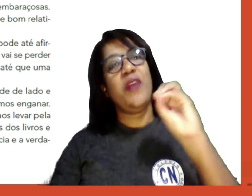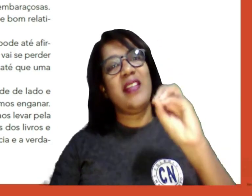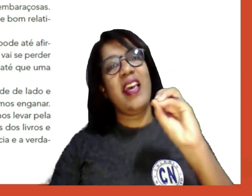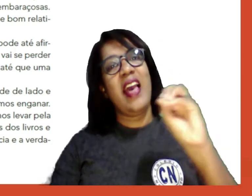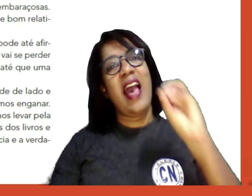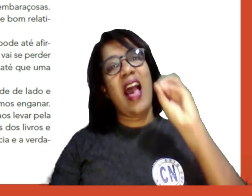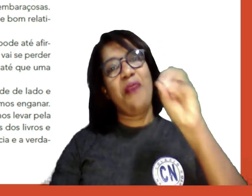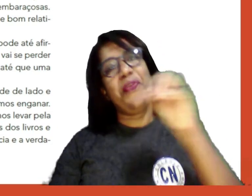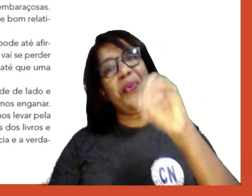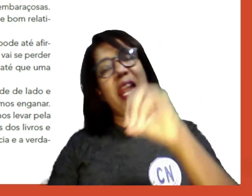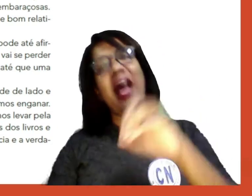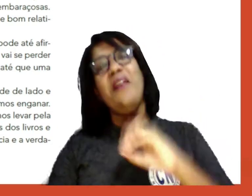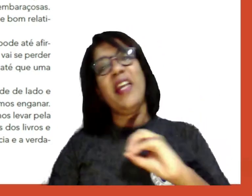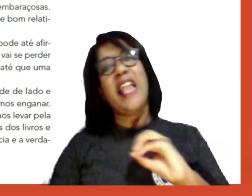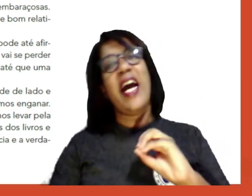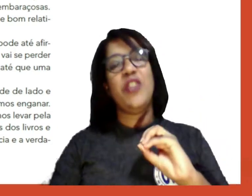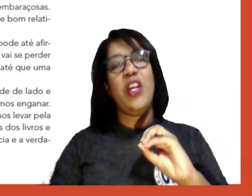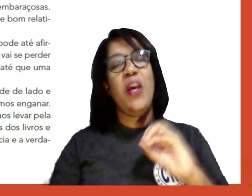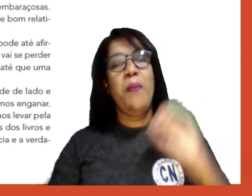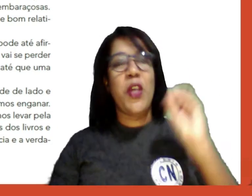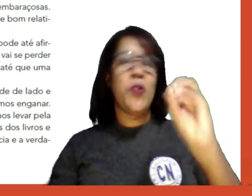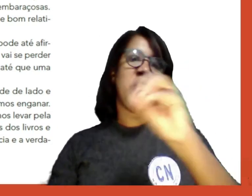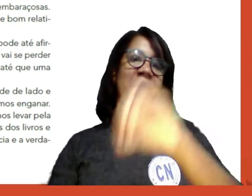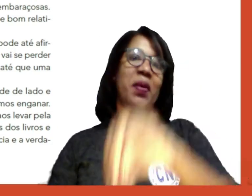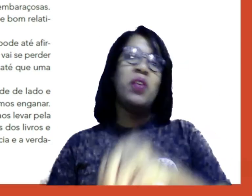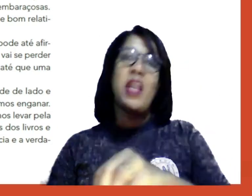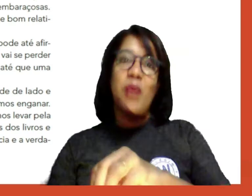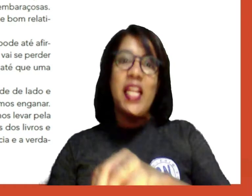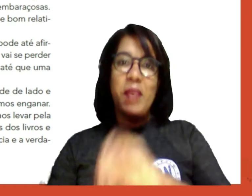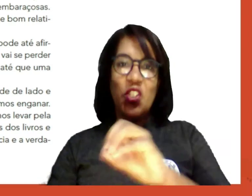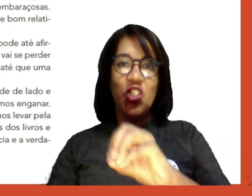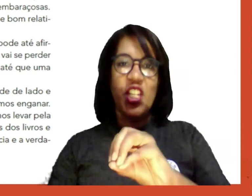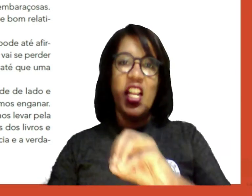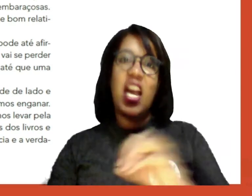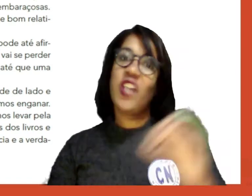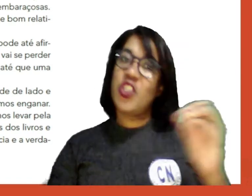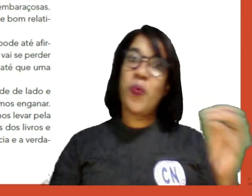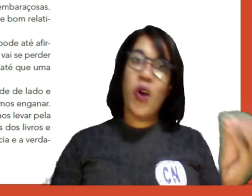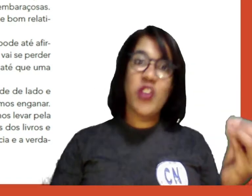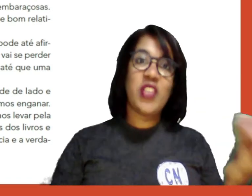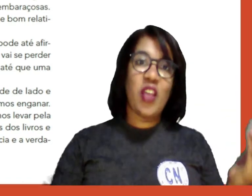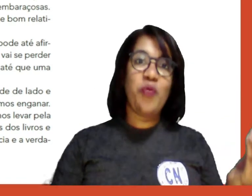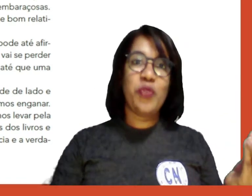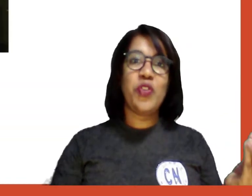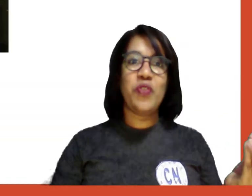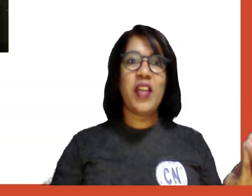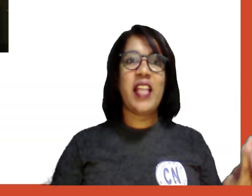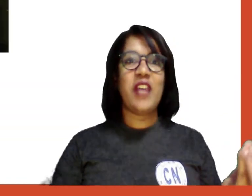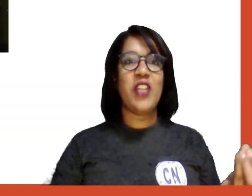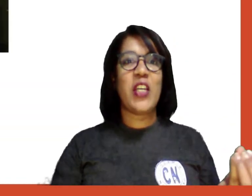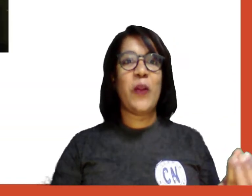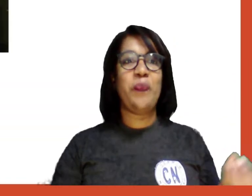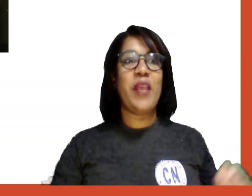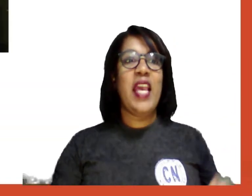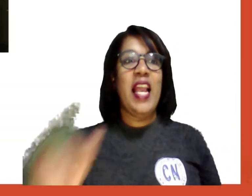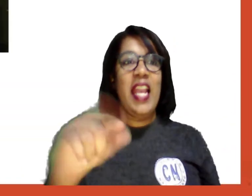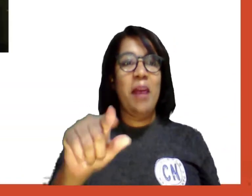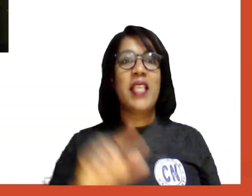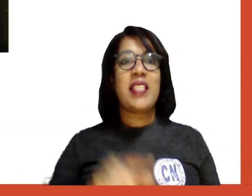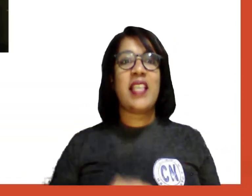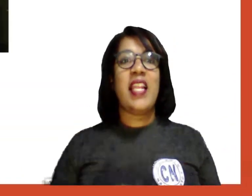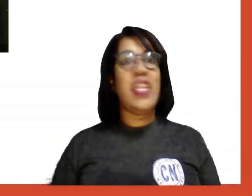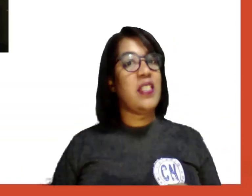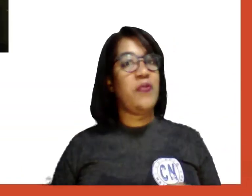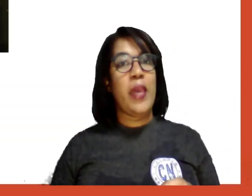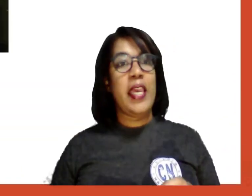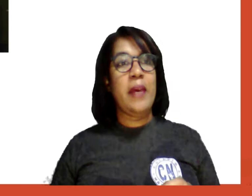vai nos fazer a filtrar a verdade. Mesmo a gente sabendo que aquilo ali é mentira, a gente pode ter um filtro de verdade naquilo.